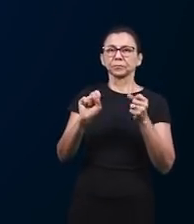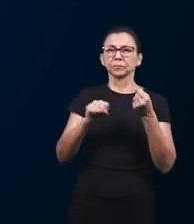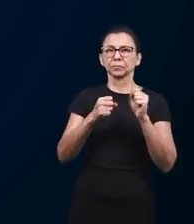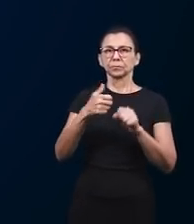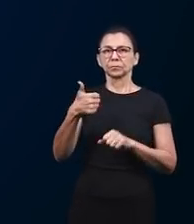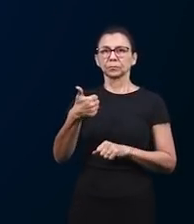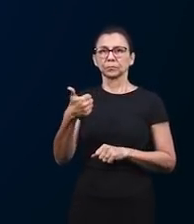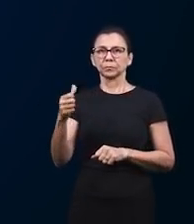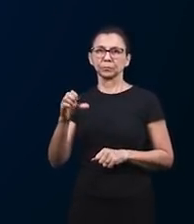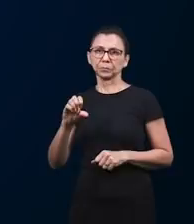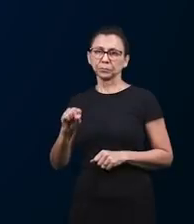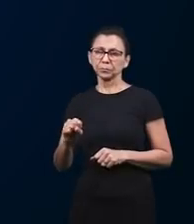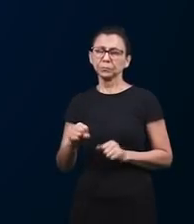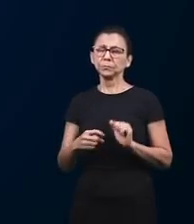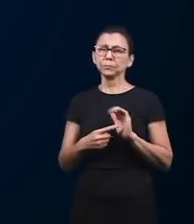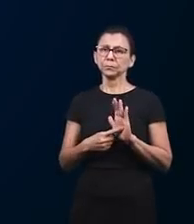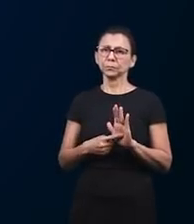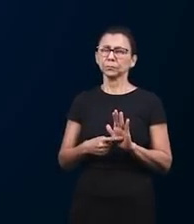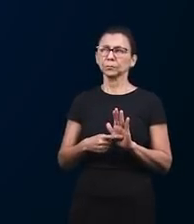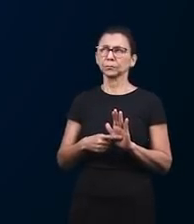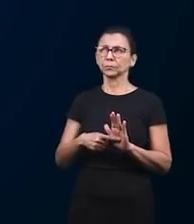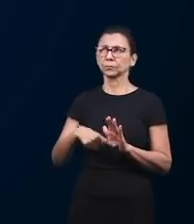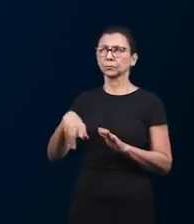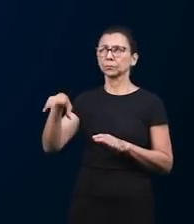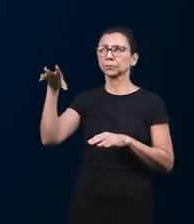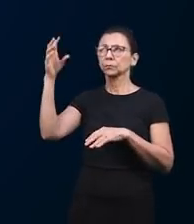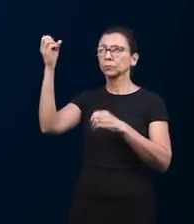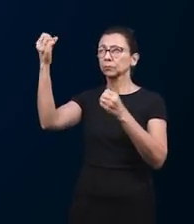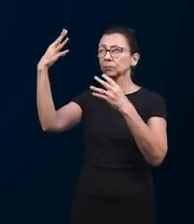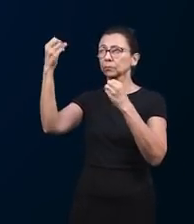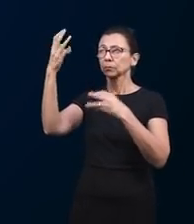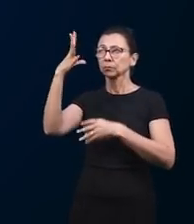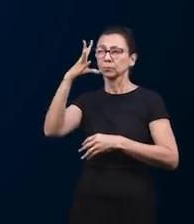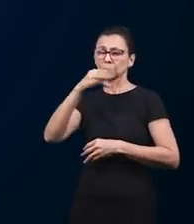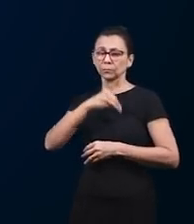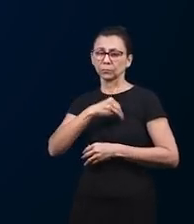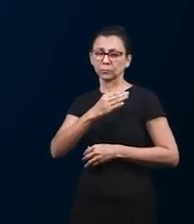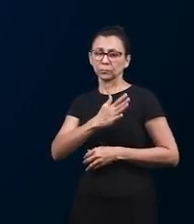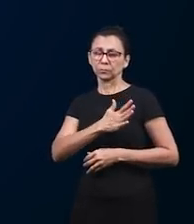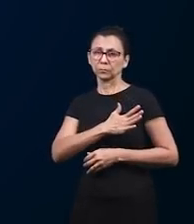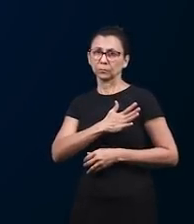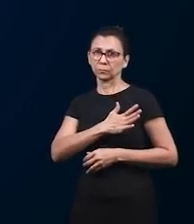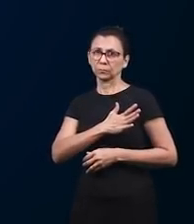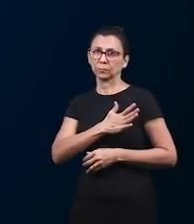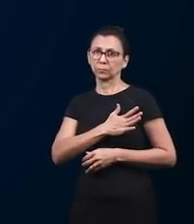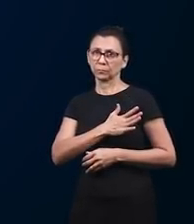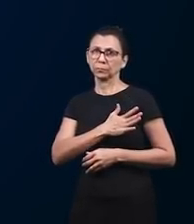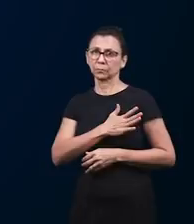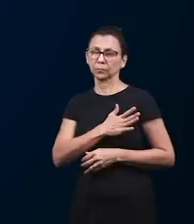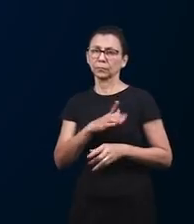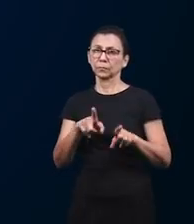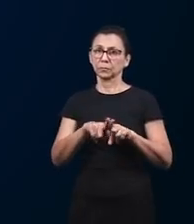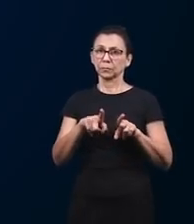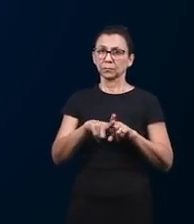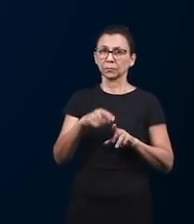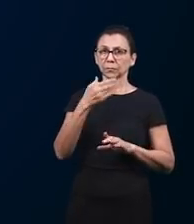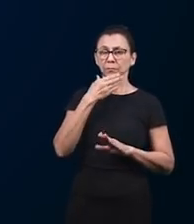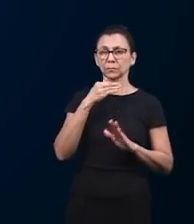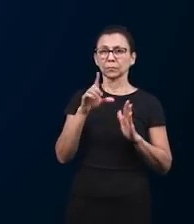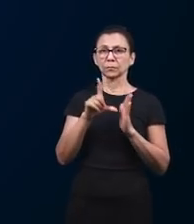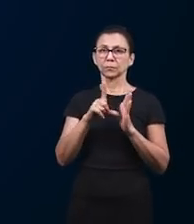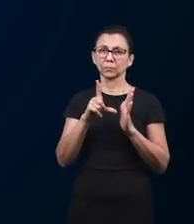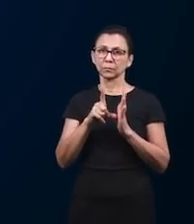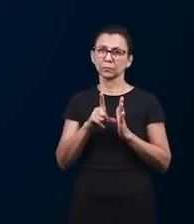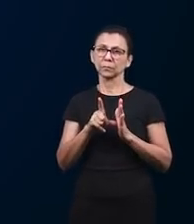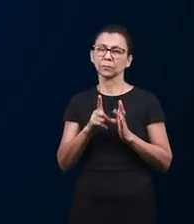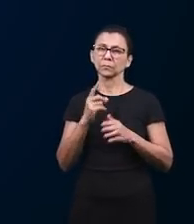escondi a tua palavra no meu coração para não pecar contra ti. A palavra do Senhor sempre esteve no coração de Lutero